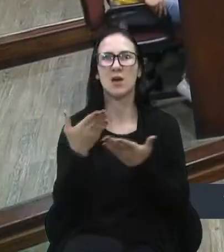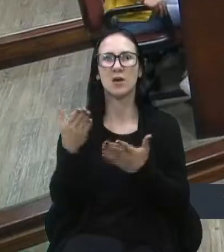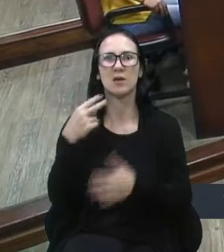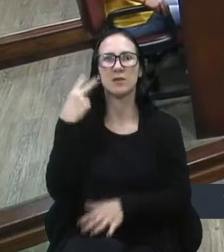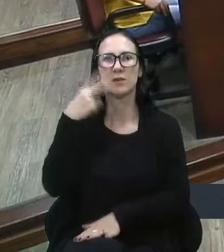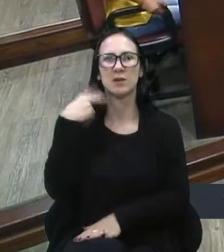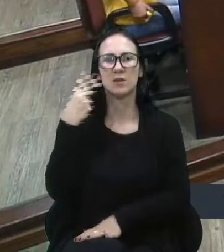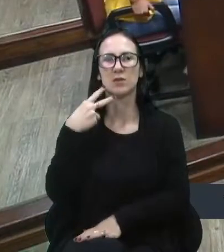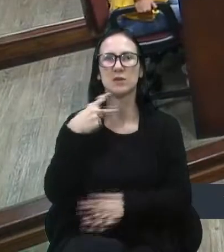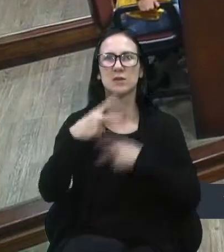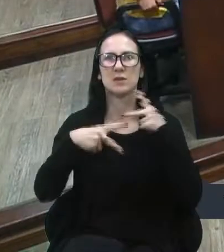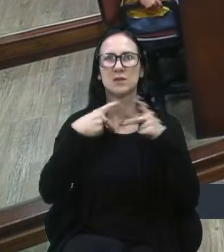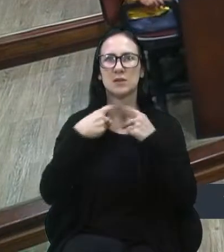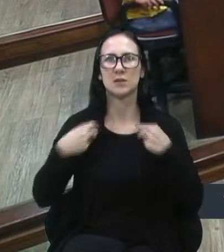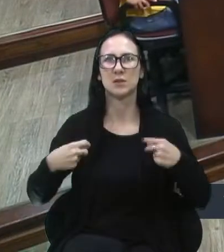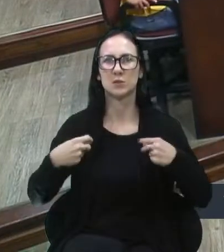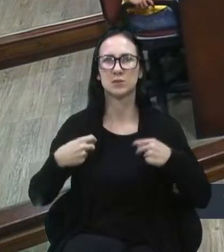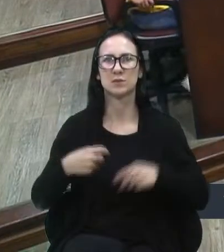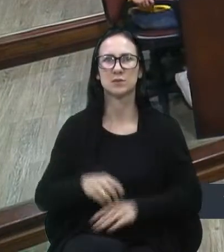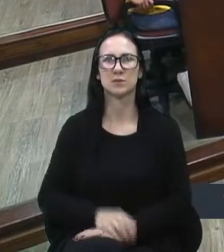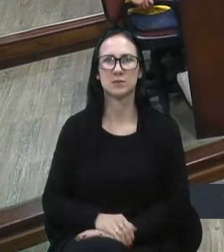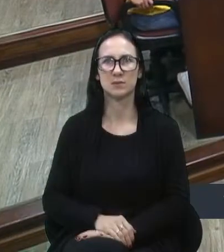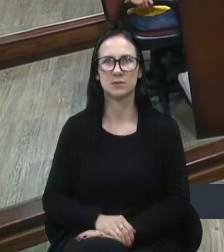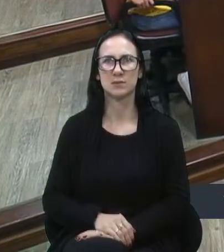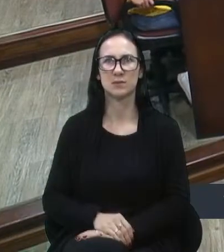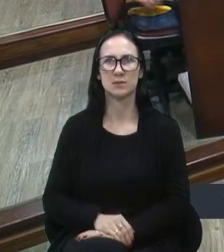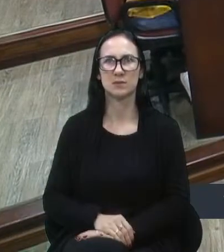essa palavra, posse, presidente.